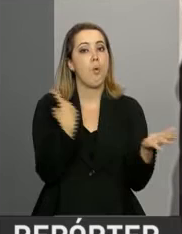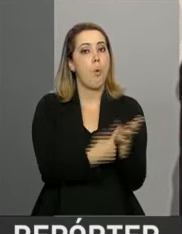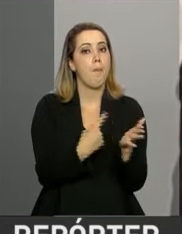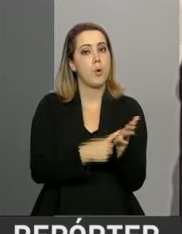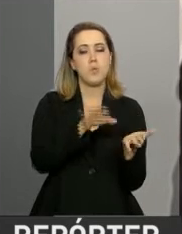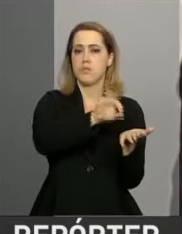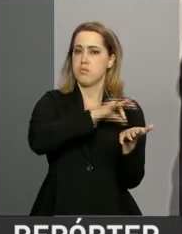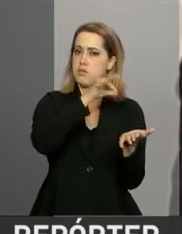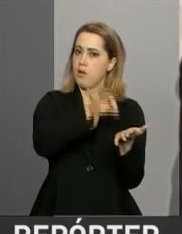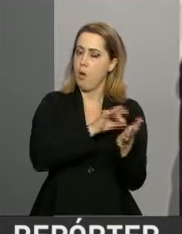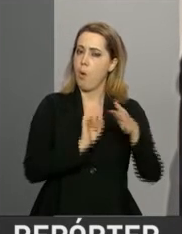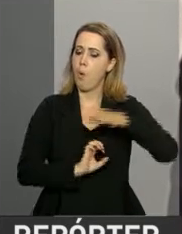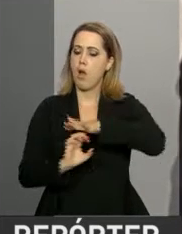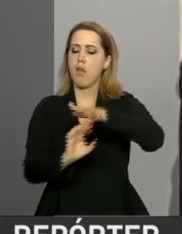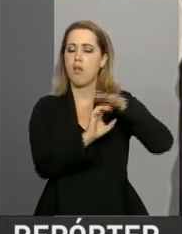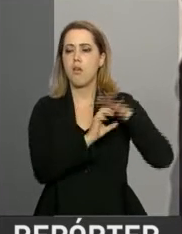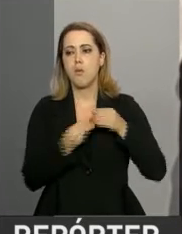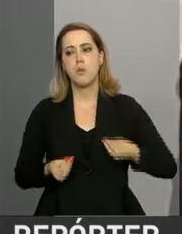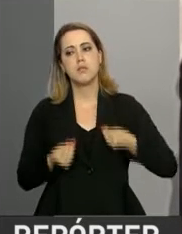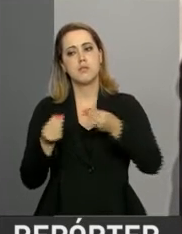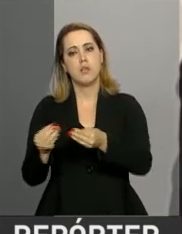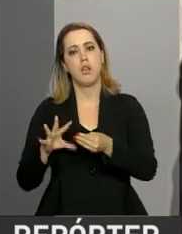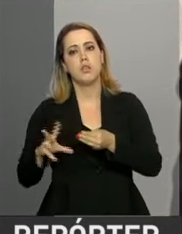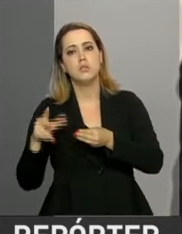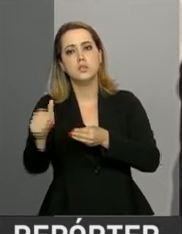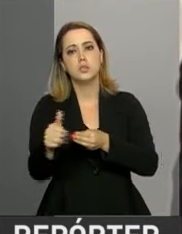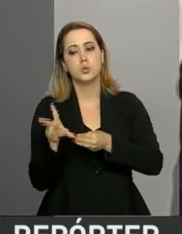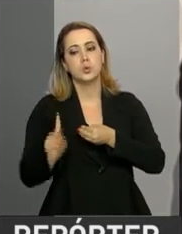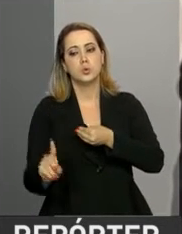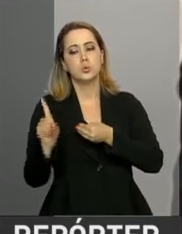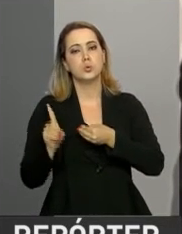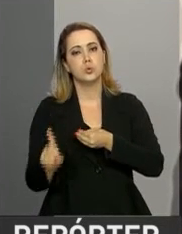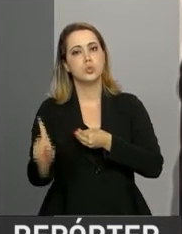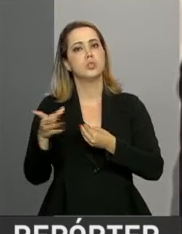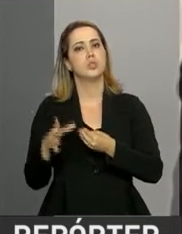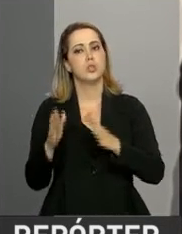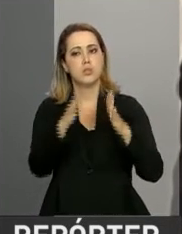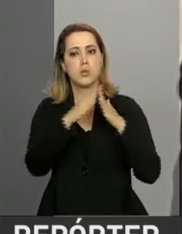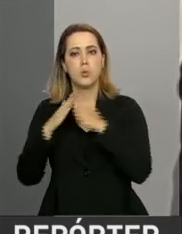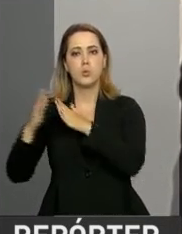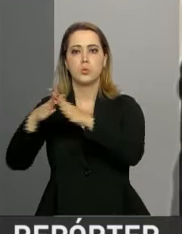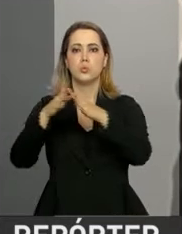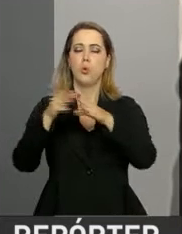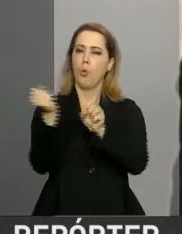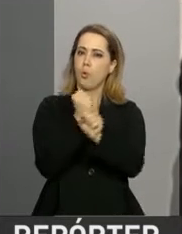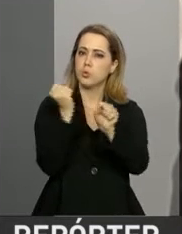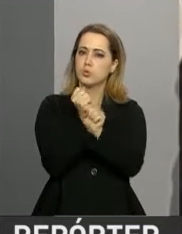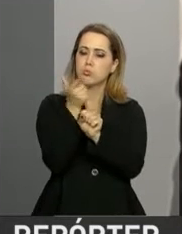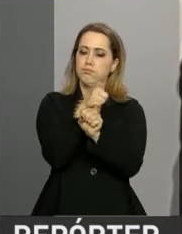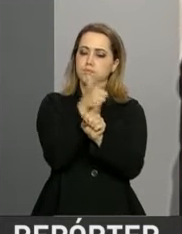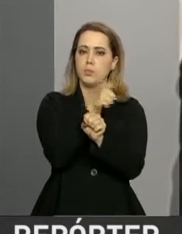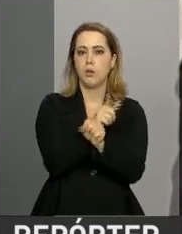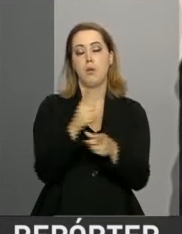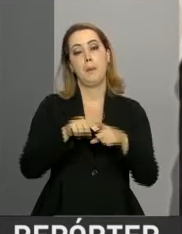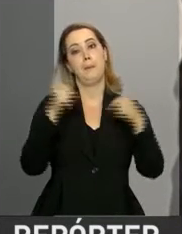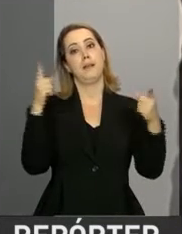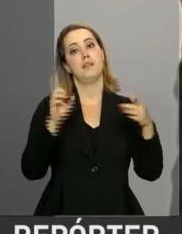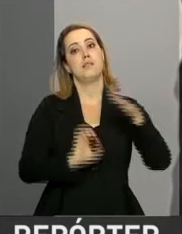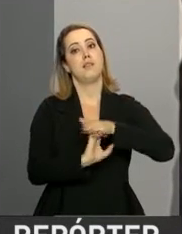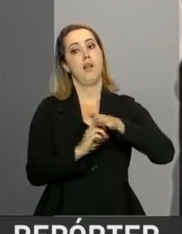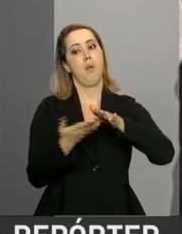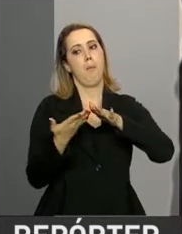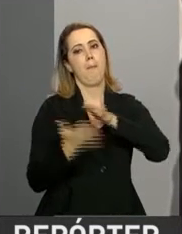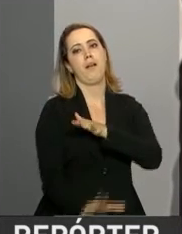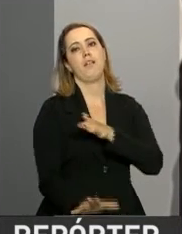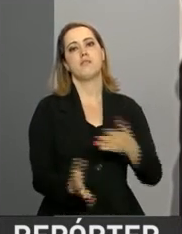a empresa poderia garantir todos os direitos dos atingidos, a indenização e reconstrução das comunidades, e ela se recusou a assinar esse TAC.